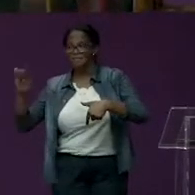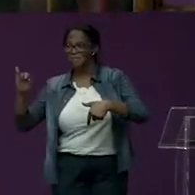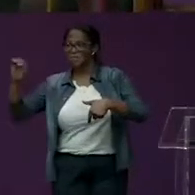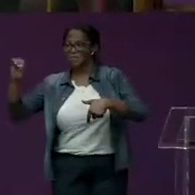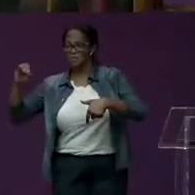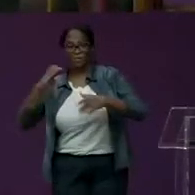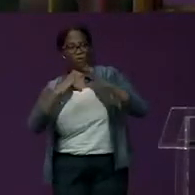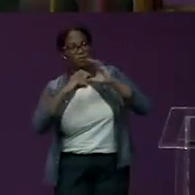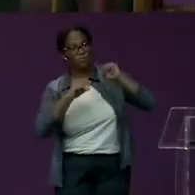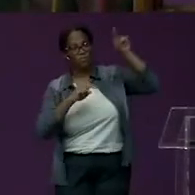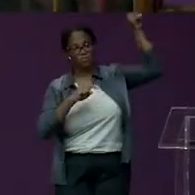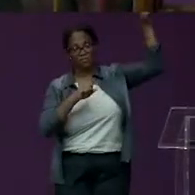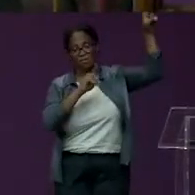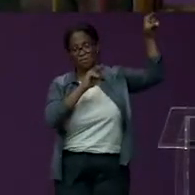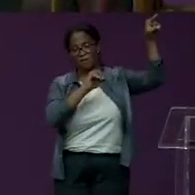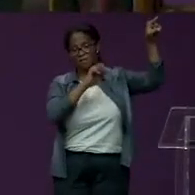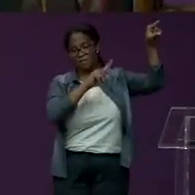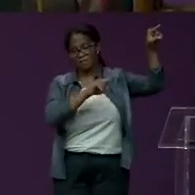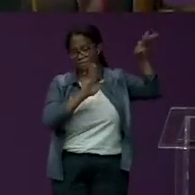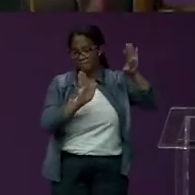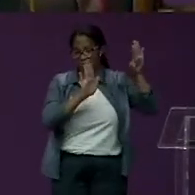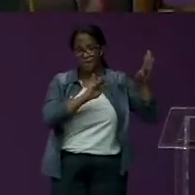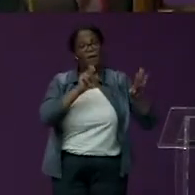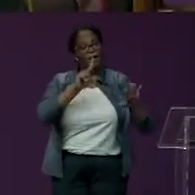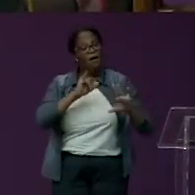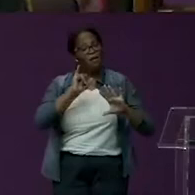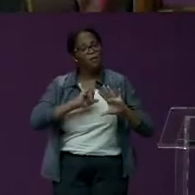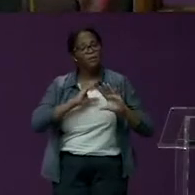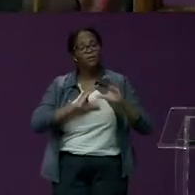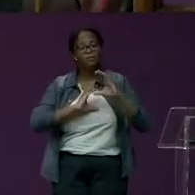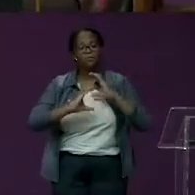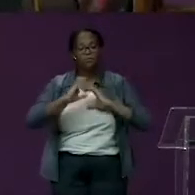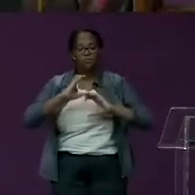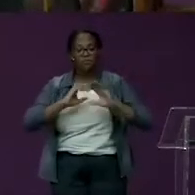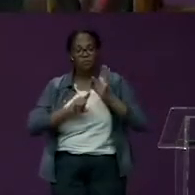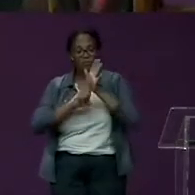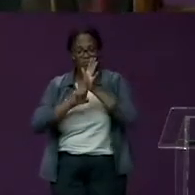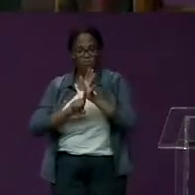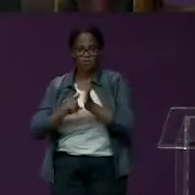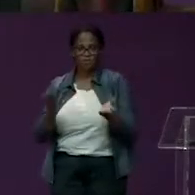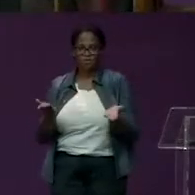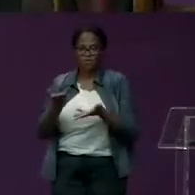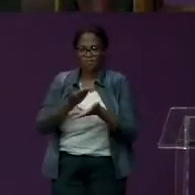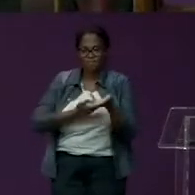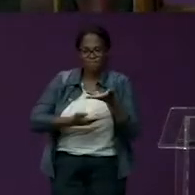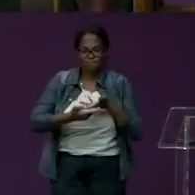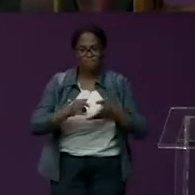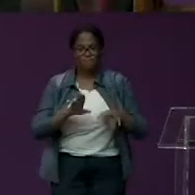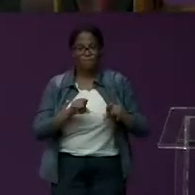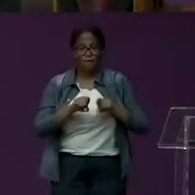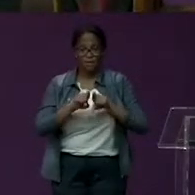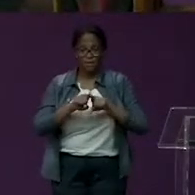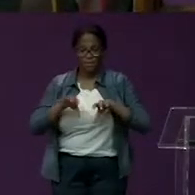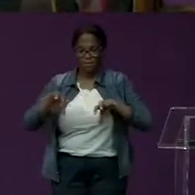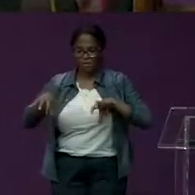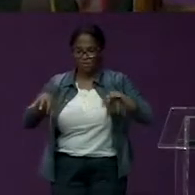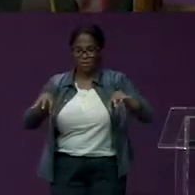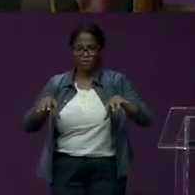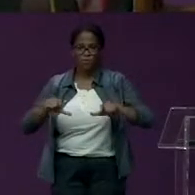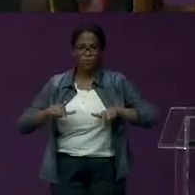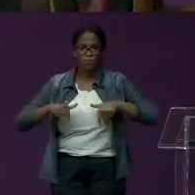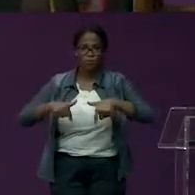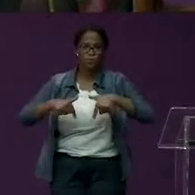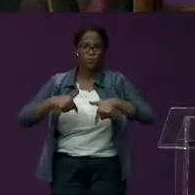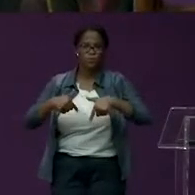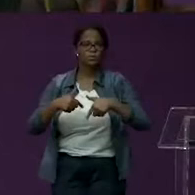muito importantes também entre a pesquisa e as nossas unidades de produção. Eu estou fazendo